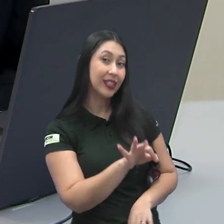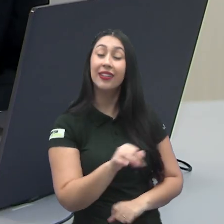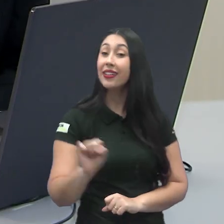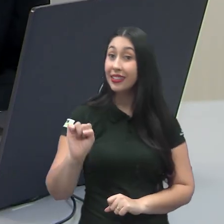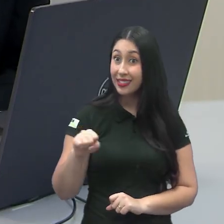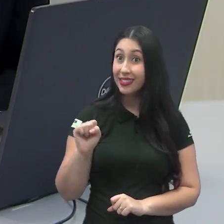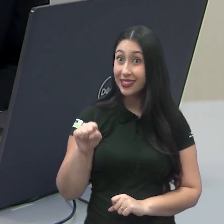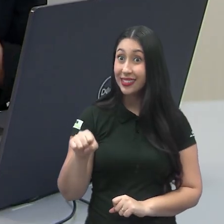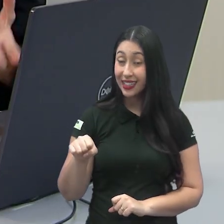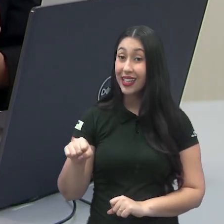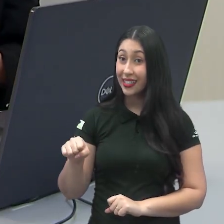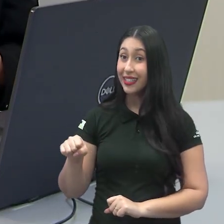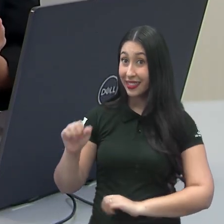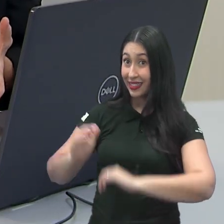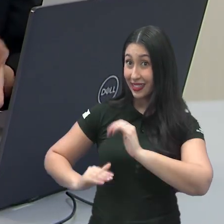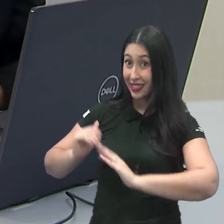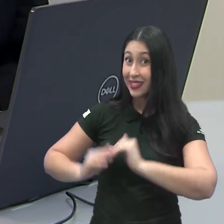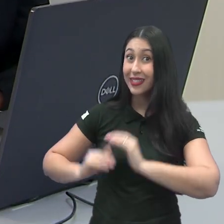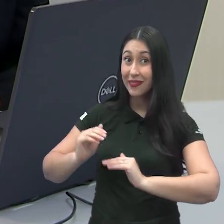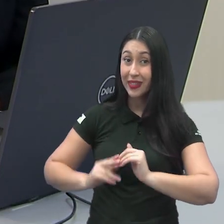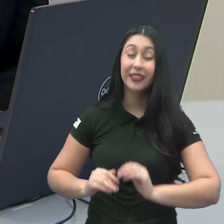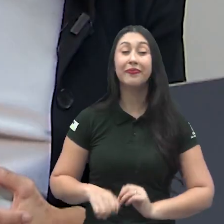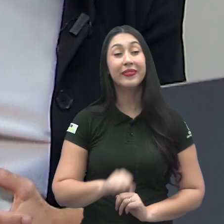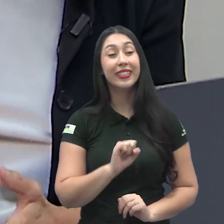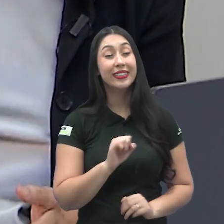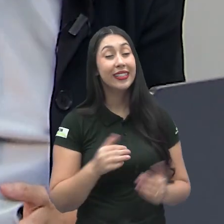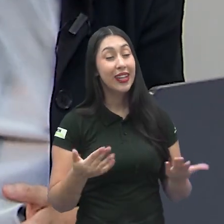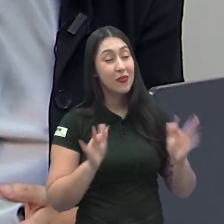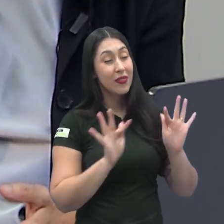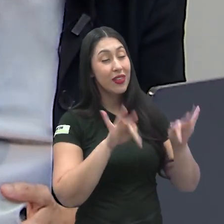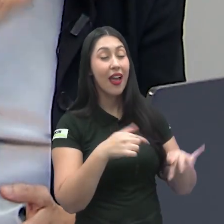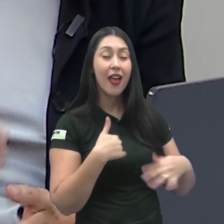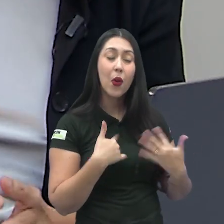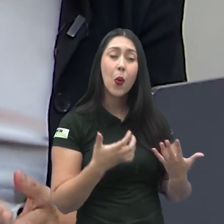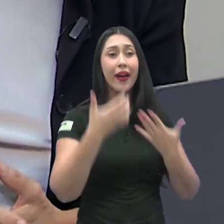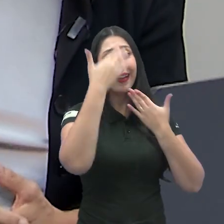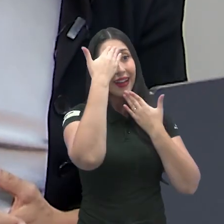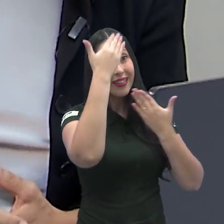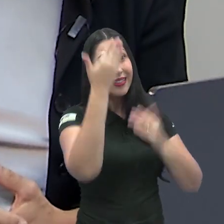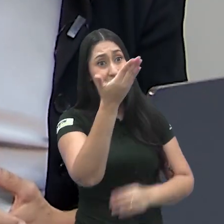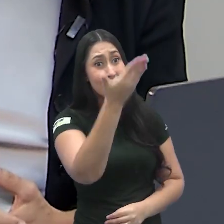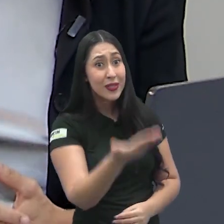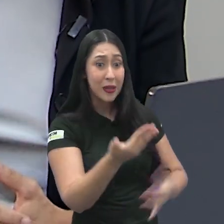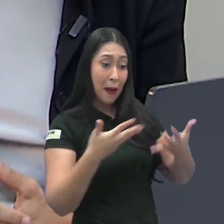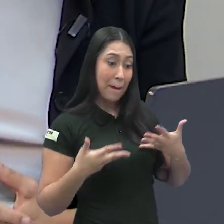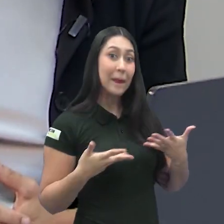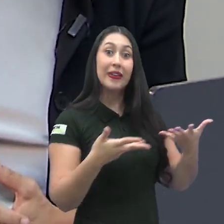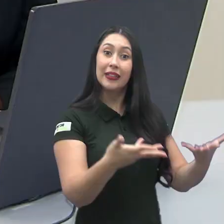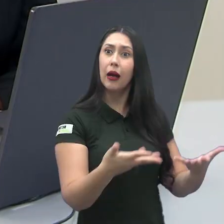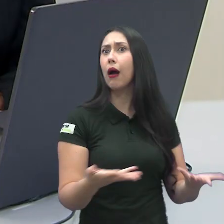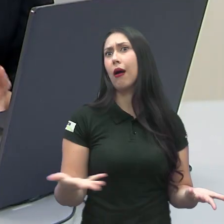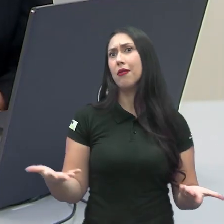Exatamente. A operação, né, de importação. E para finalizar, queria, né, primeiro agradecer você por receber a